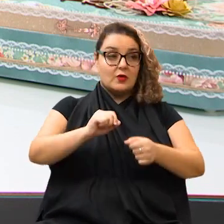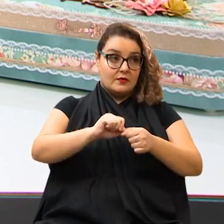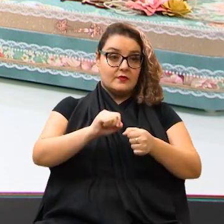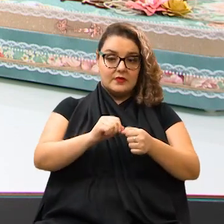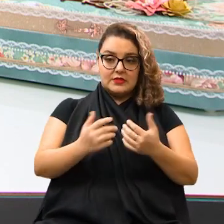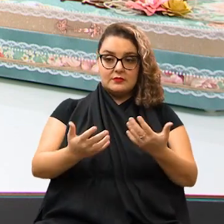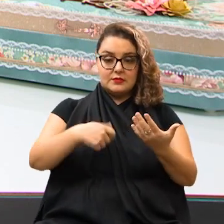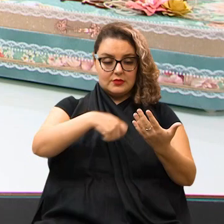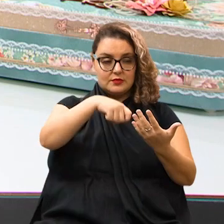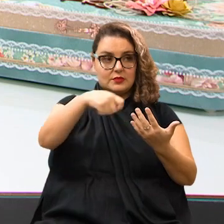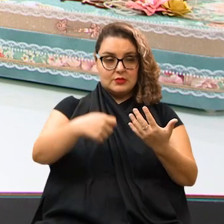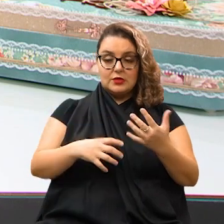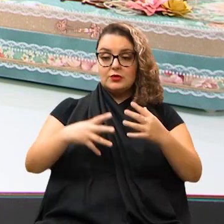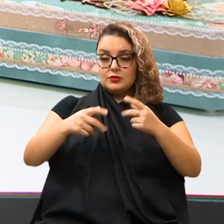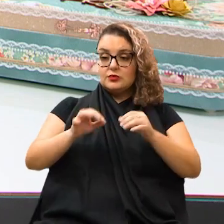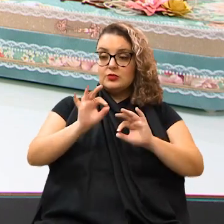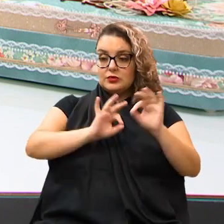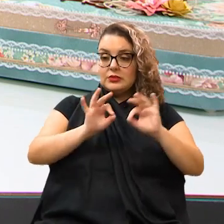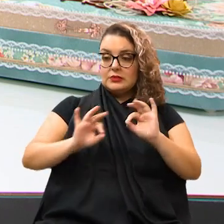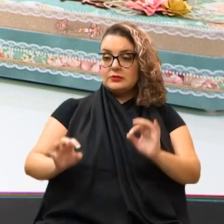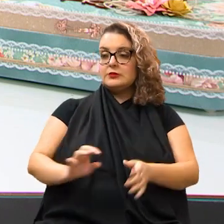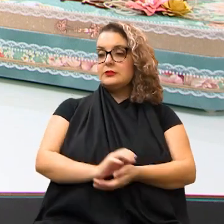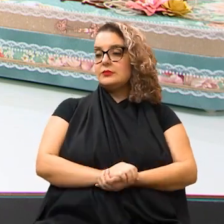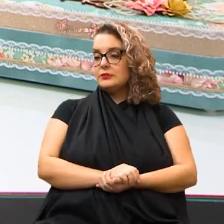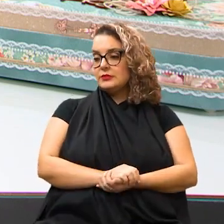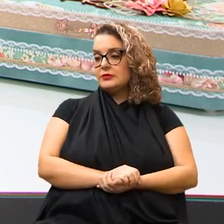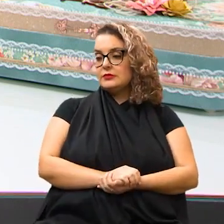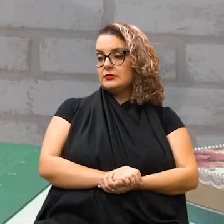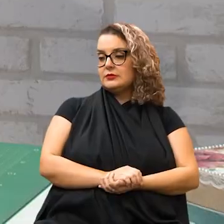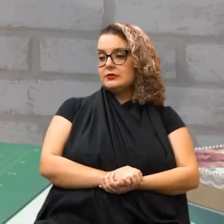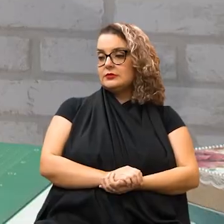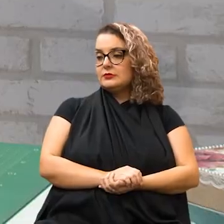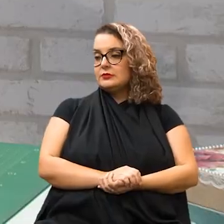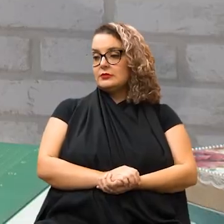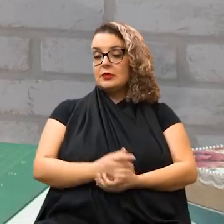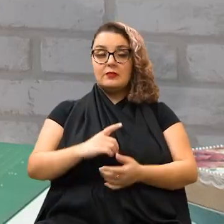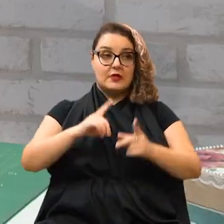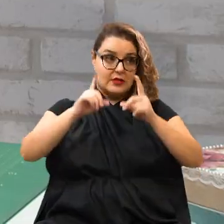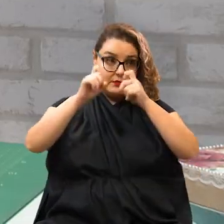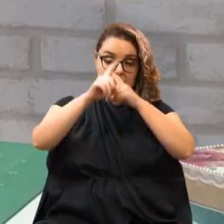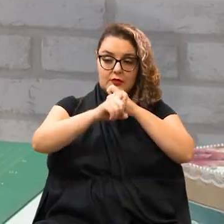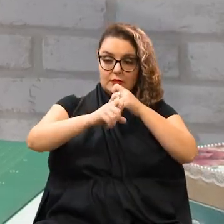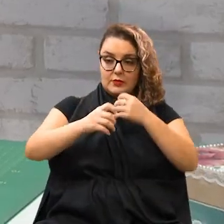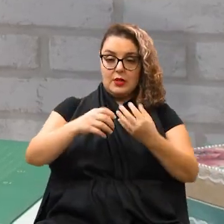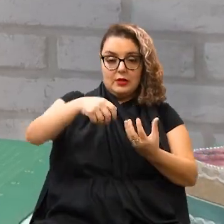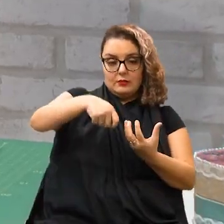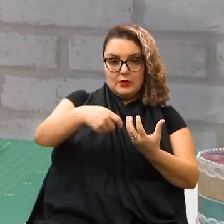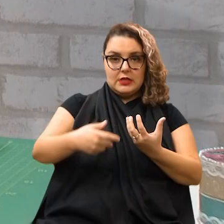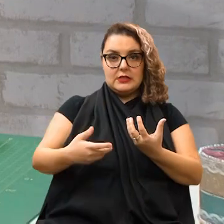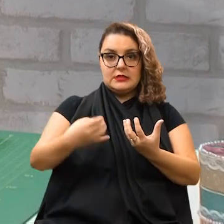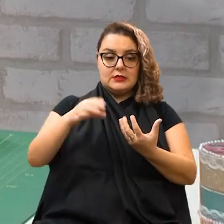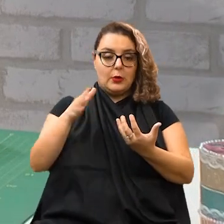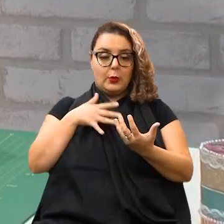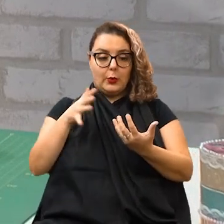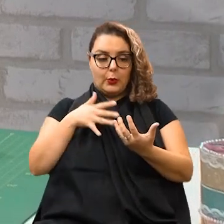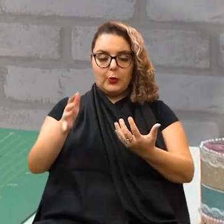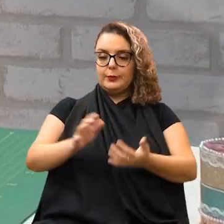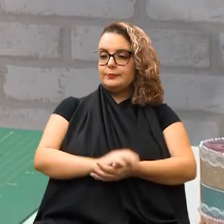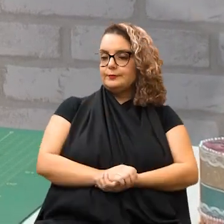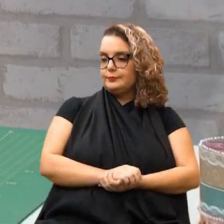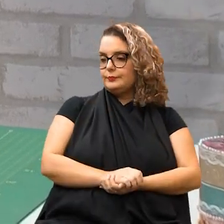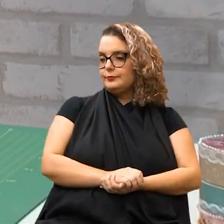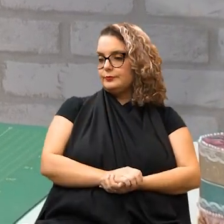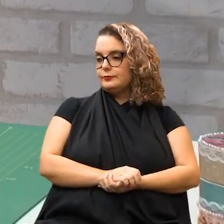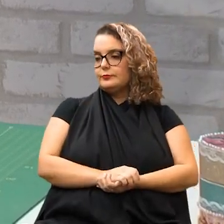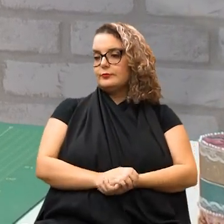Eu tô fazendo agora aqui na mão porque os outros lados todos já estão pintadinhos. Certo. E aí a gente vai ter uma dificuldade de apoiar sem secar.